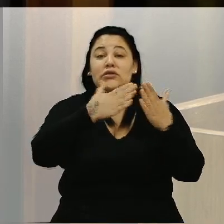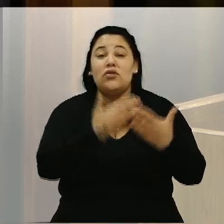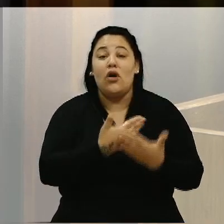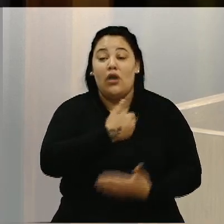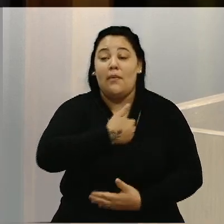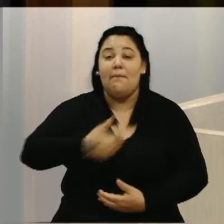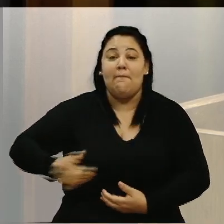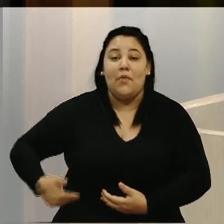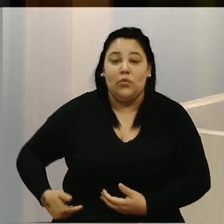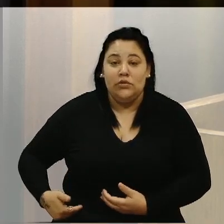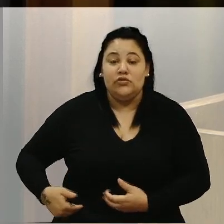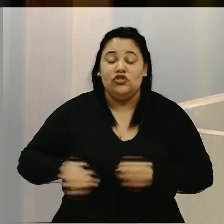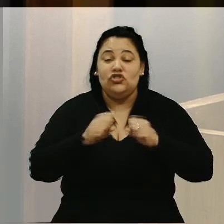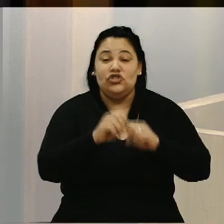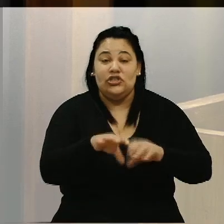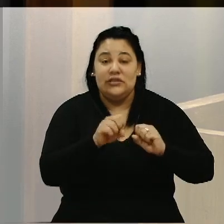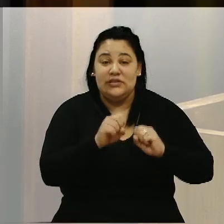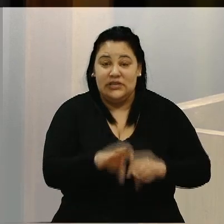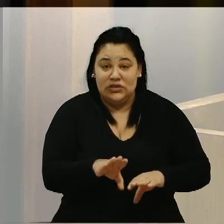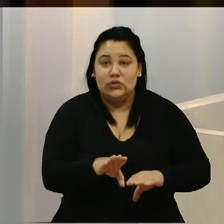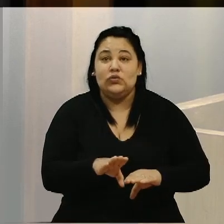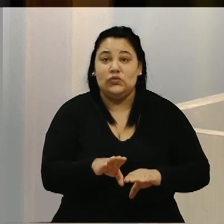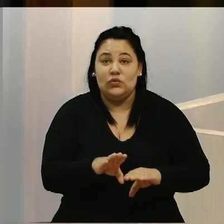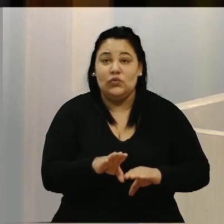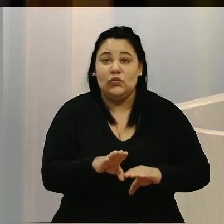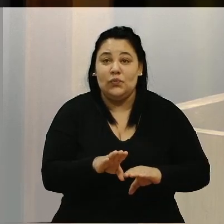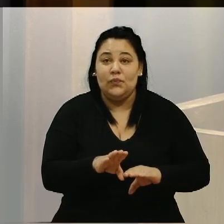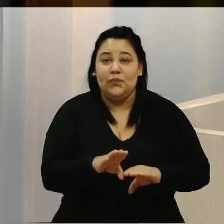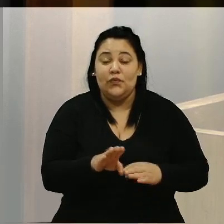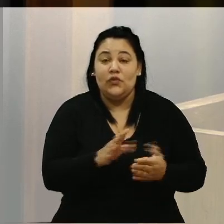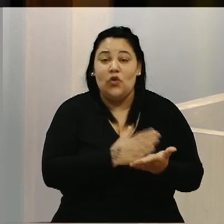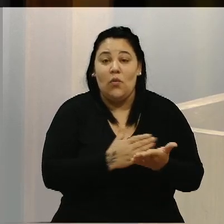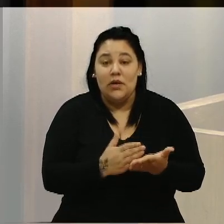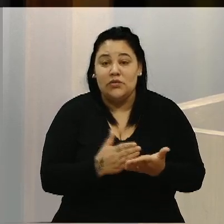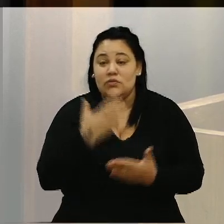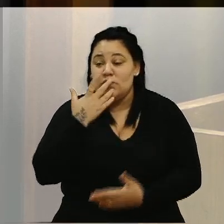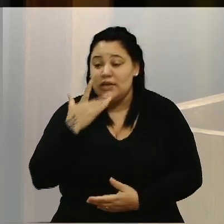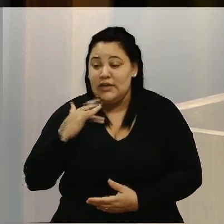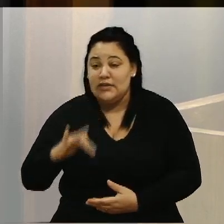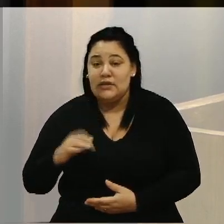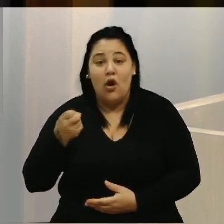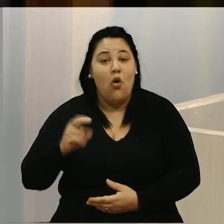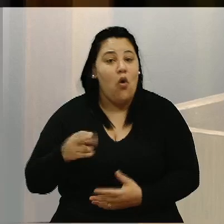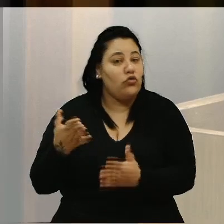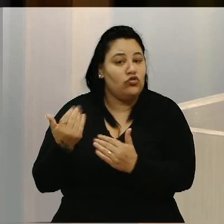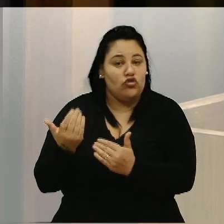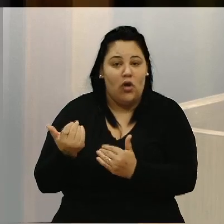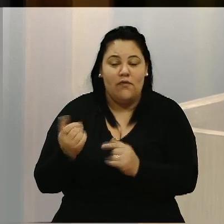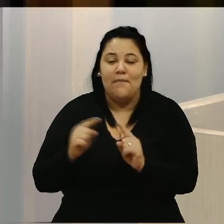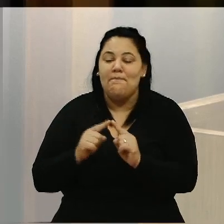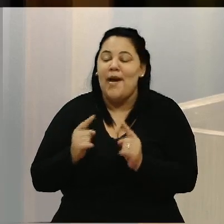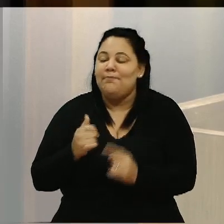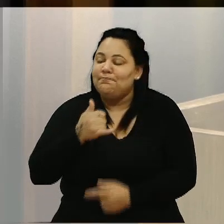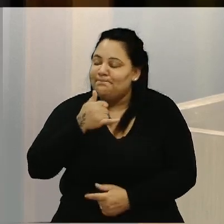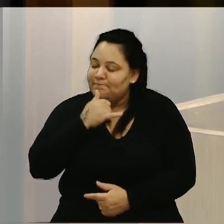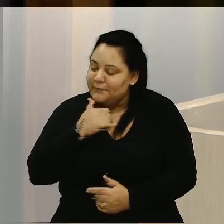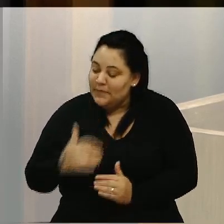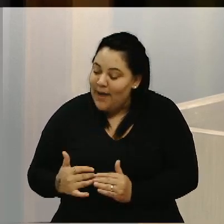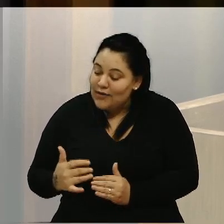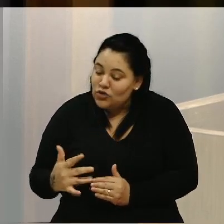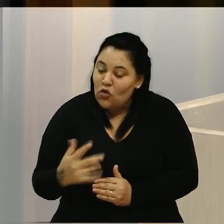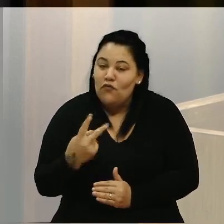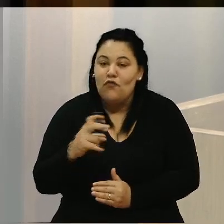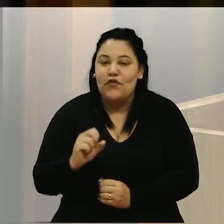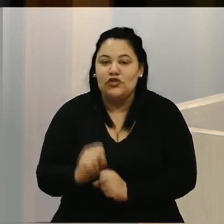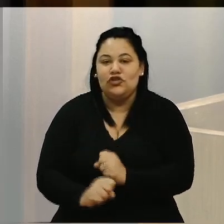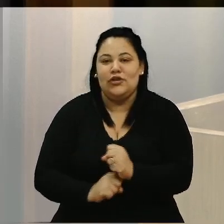ensino fundamental ou de ensino médio. Mas, infelizmente, passado esses 20 anos, a